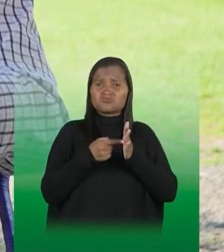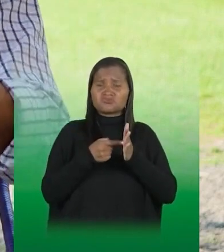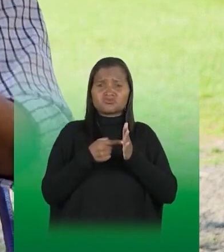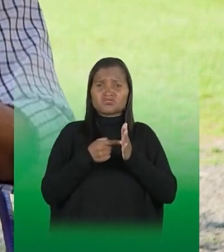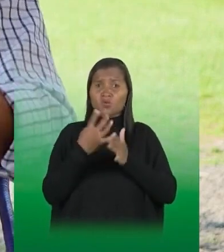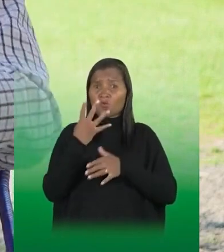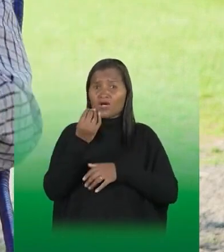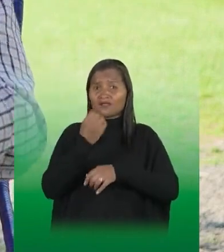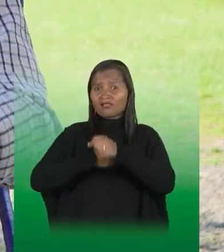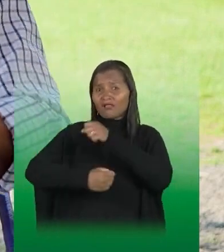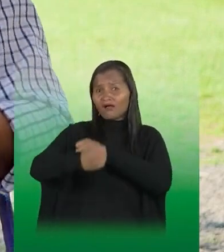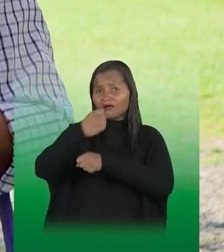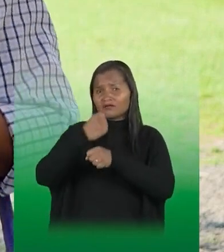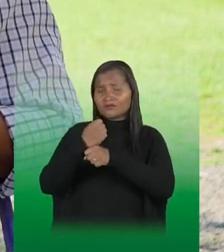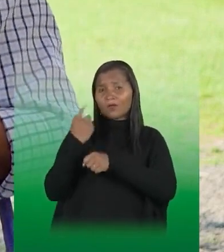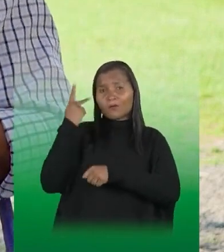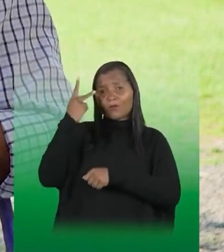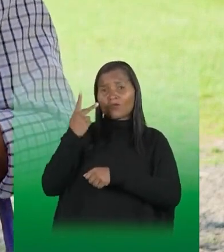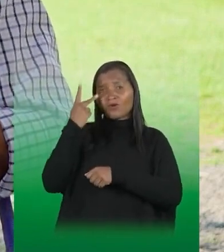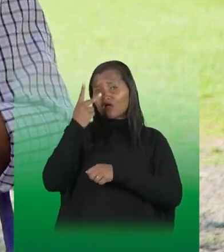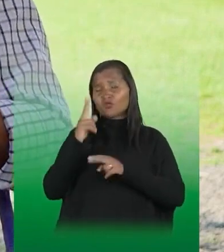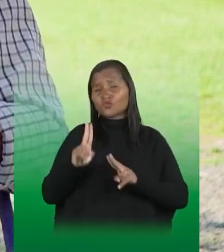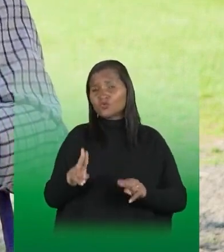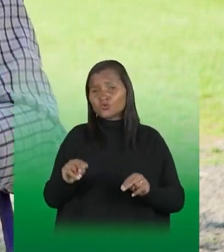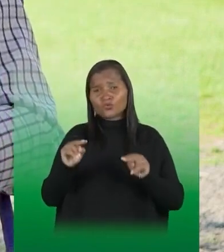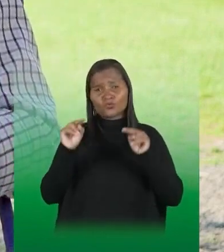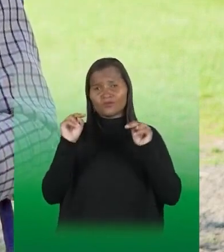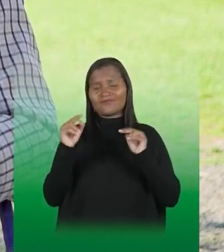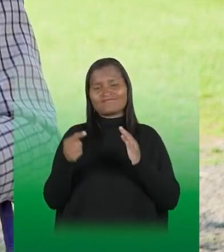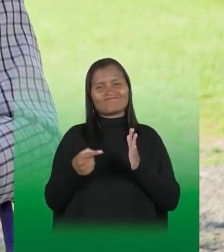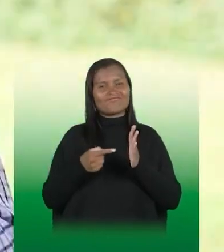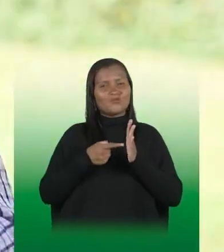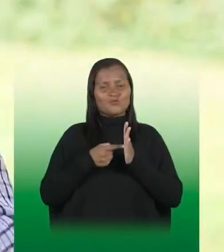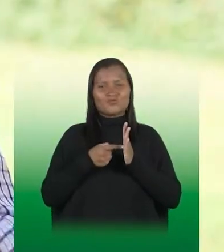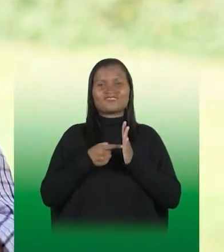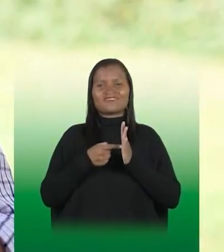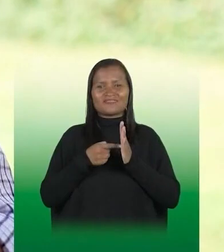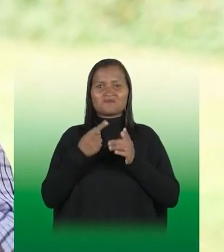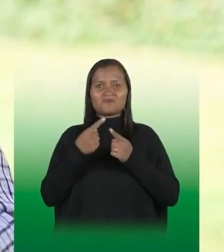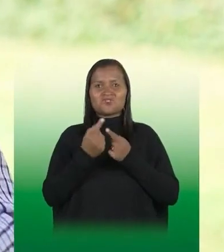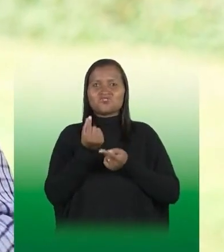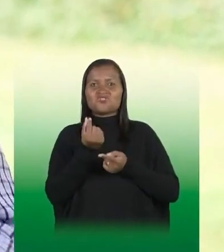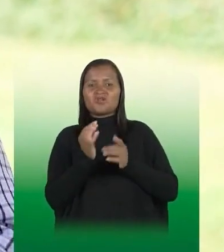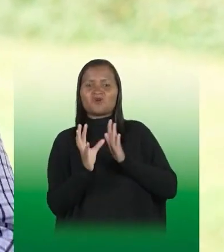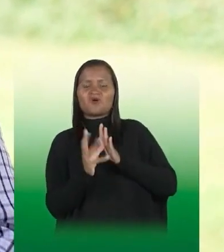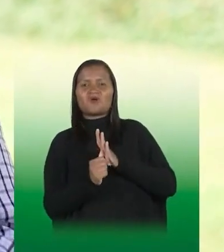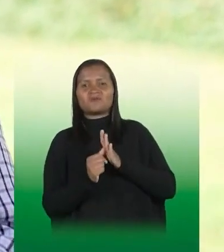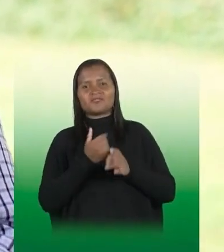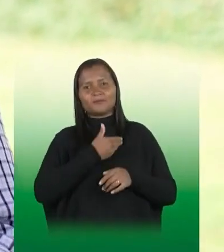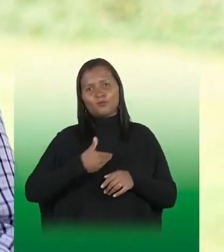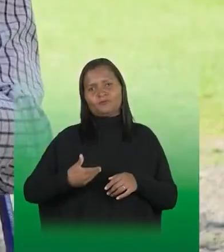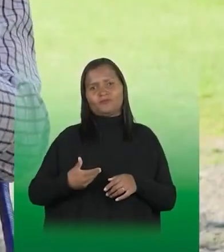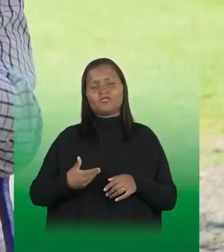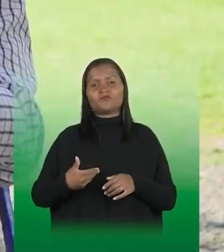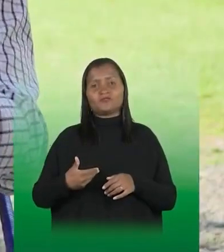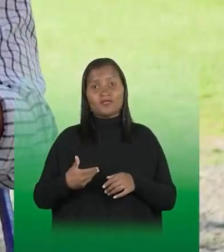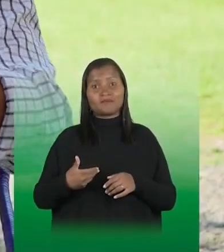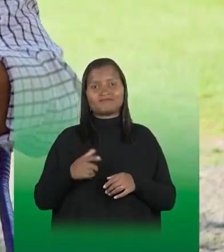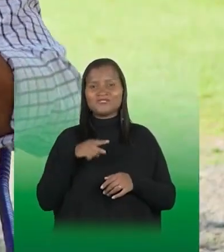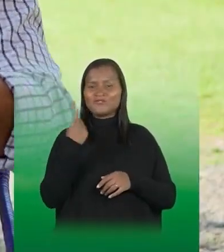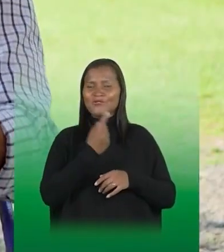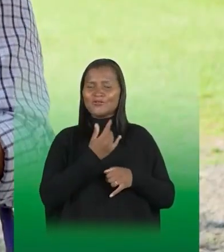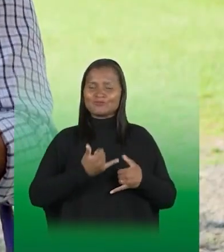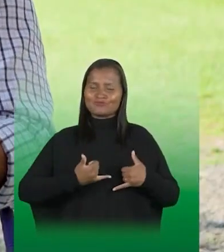em toda essa época, 40 anos de política, nunca fomos apontados por desvio de dinheiro público. E